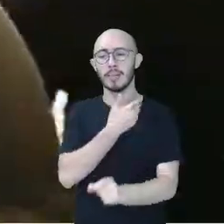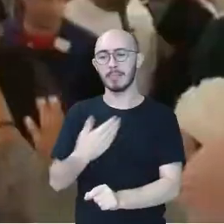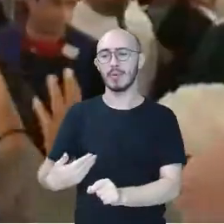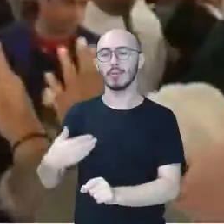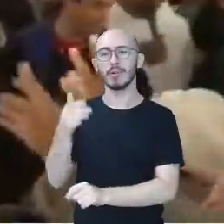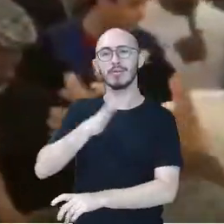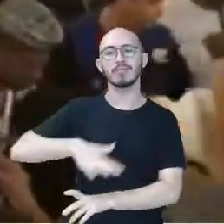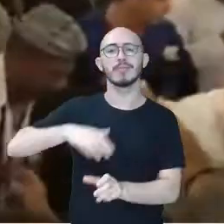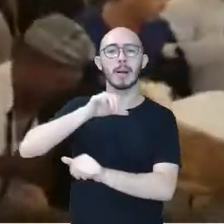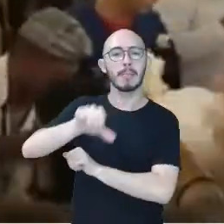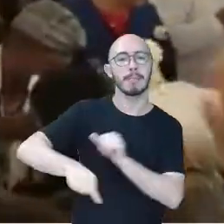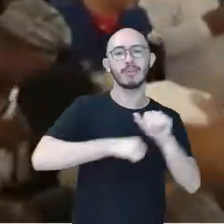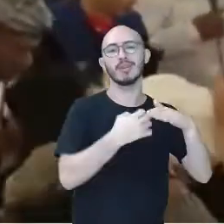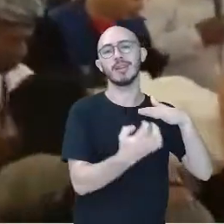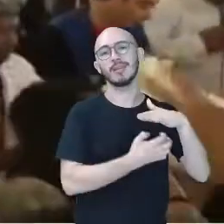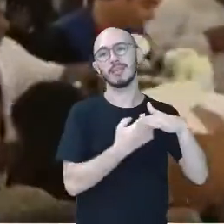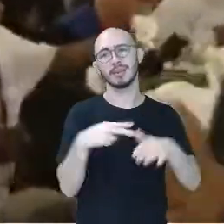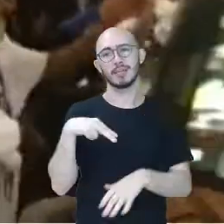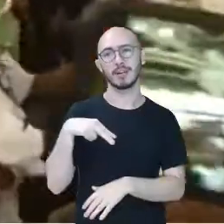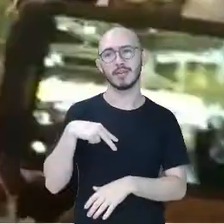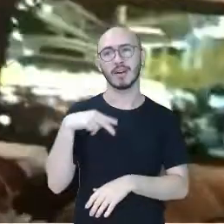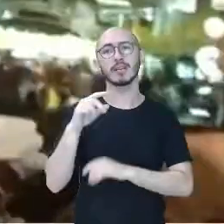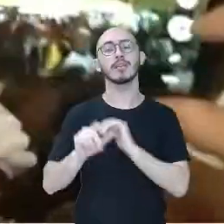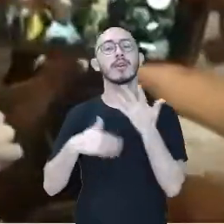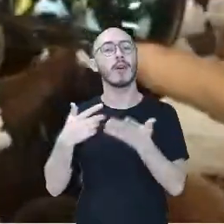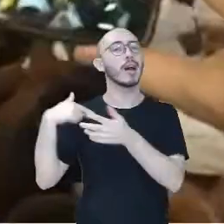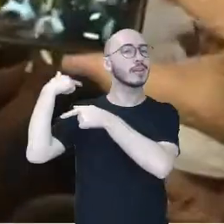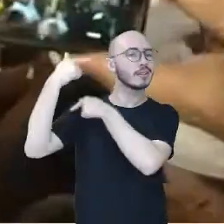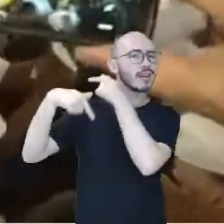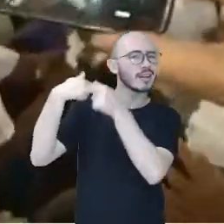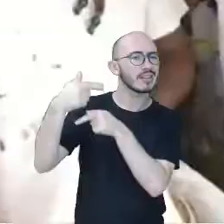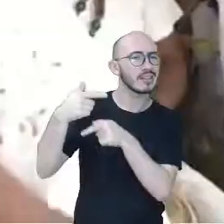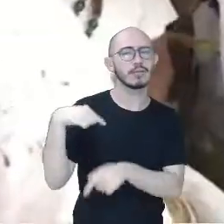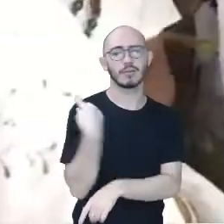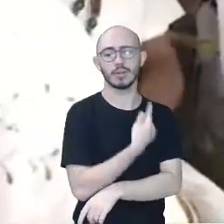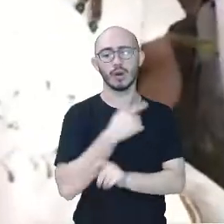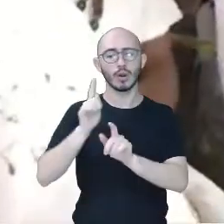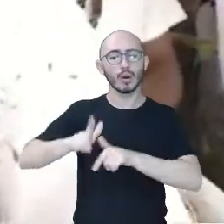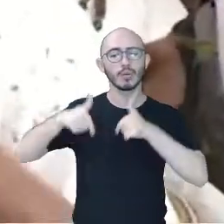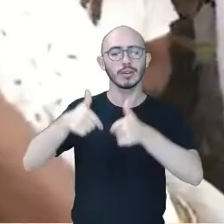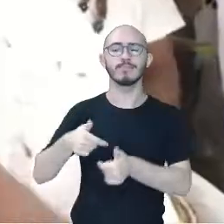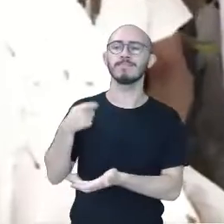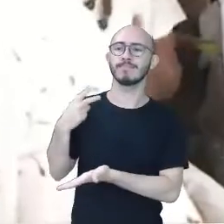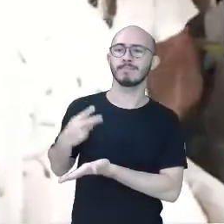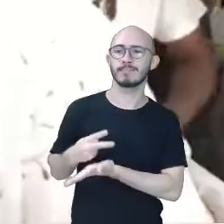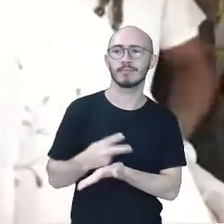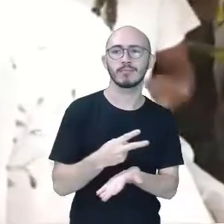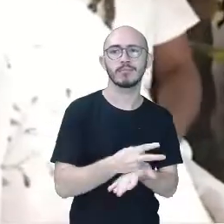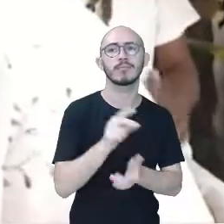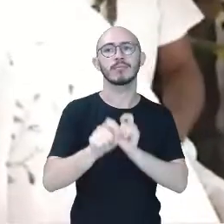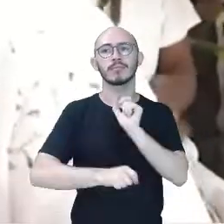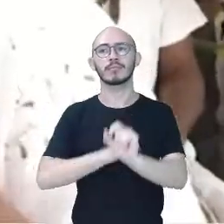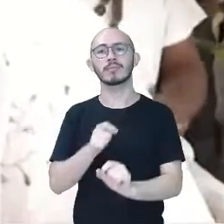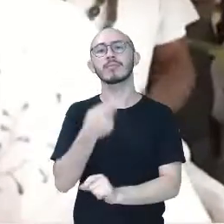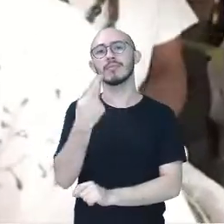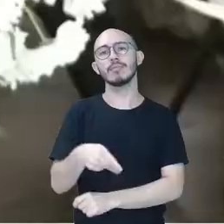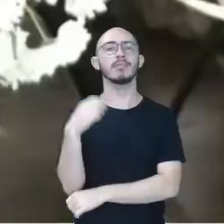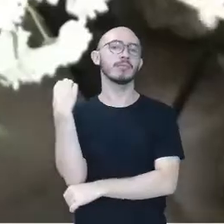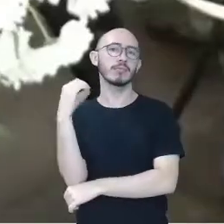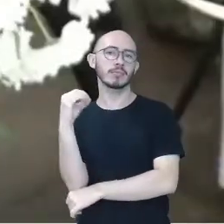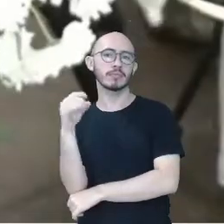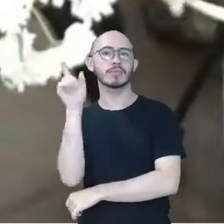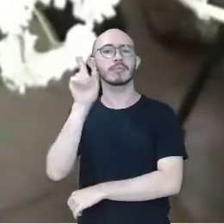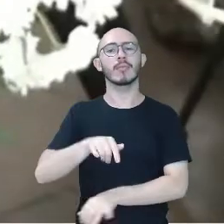perca. E essa tradição antiga é que a gente está lutando para continuar, porque o coração de Porto Alegre é o